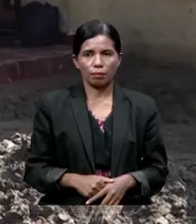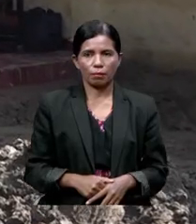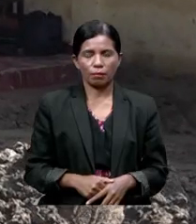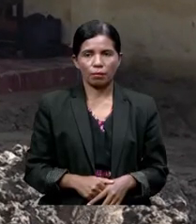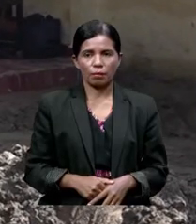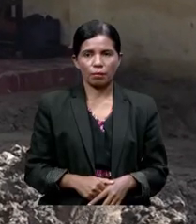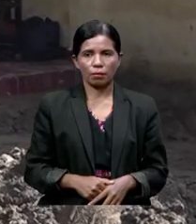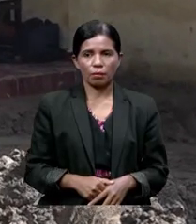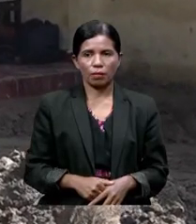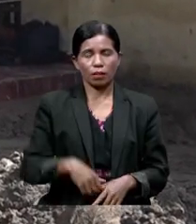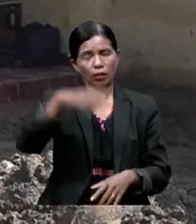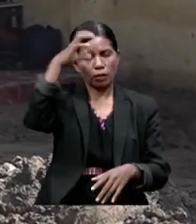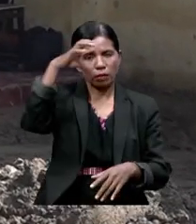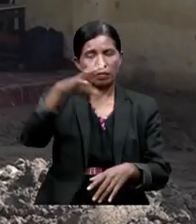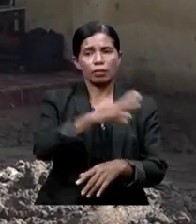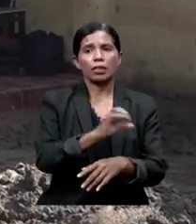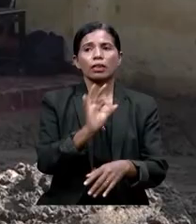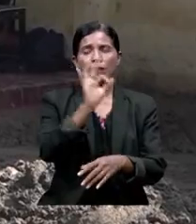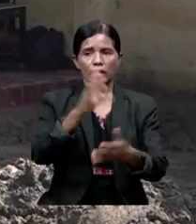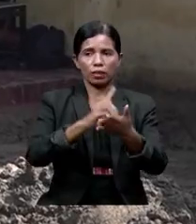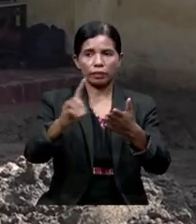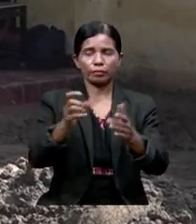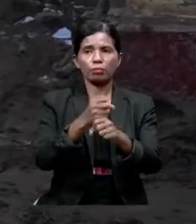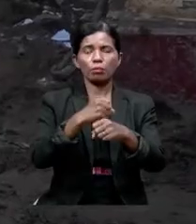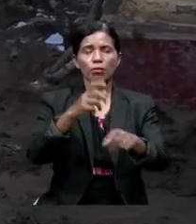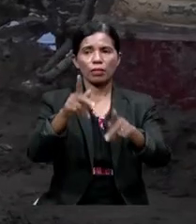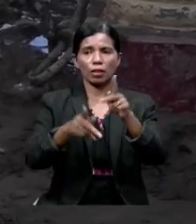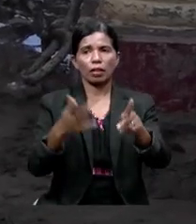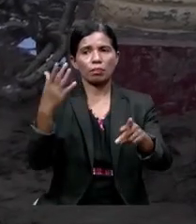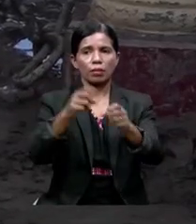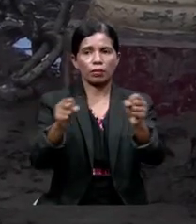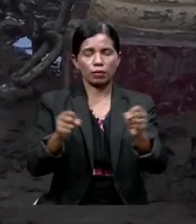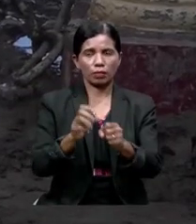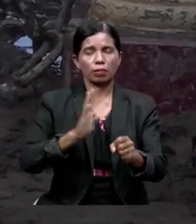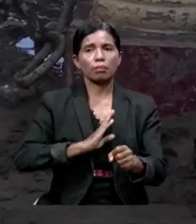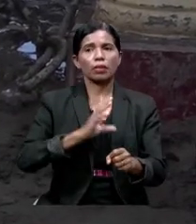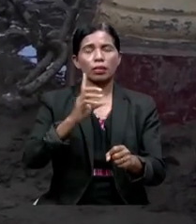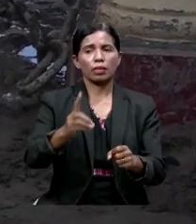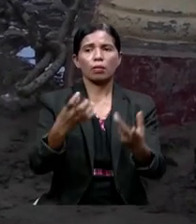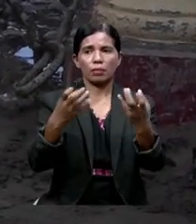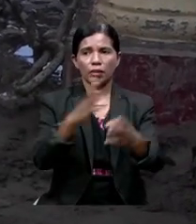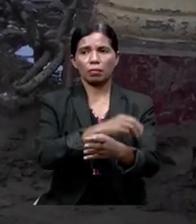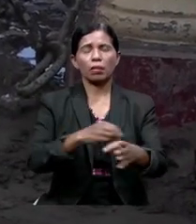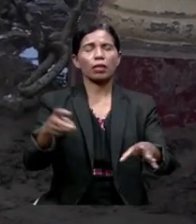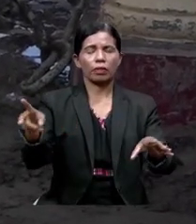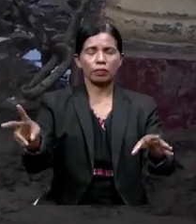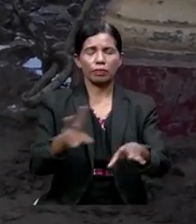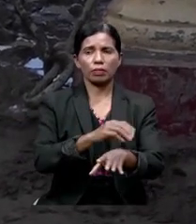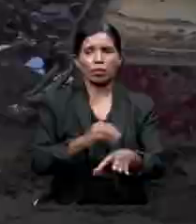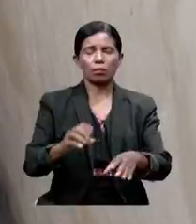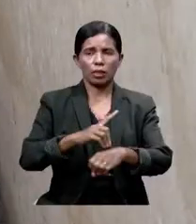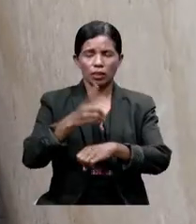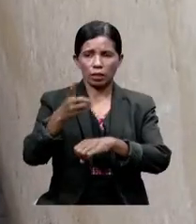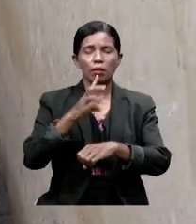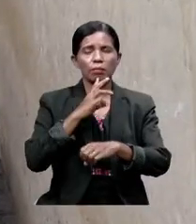O dambo também acontece e a sexta semana, né? Resulta a comunidade e a suco Bideu Santana para que mais sai vítima da inundação